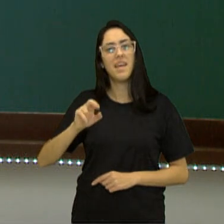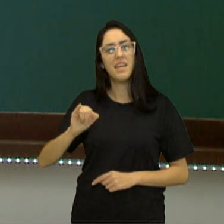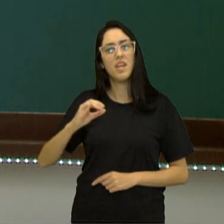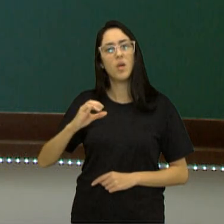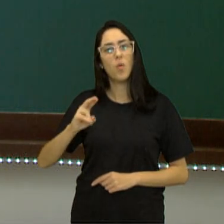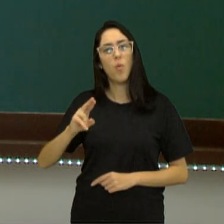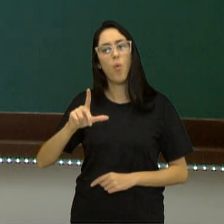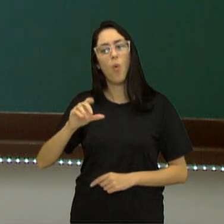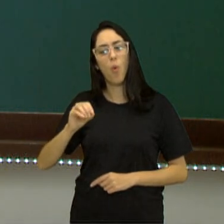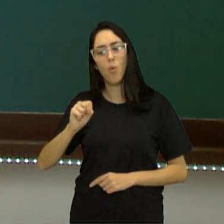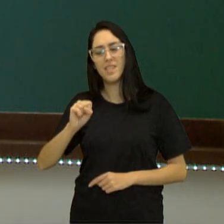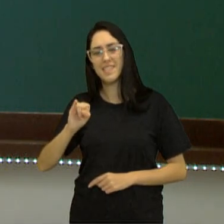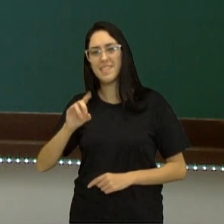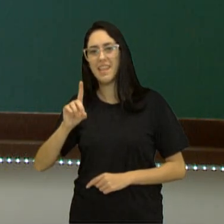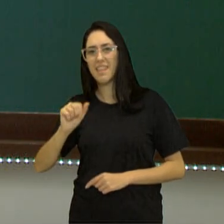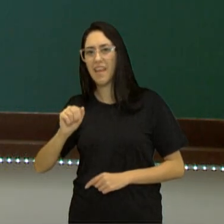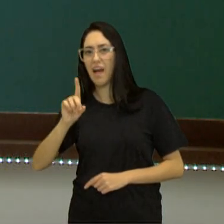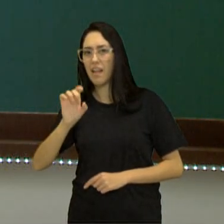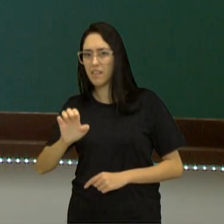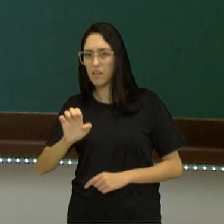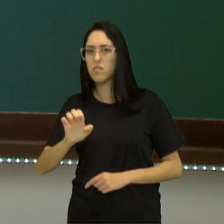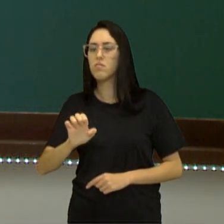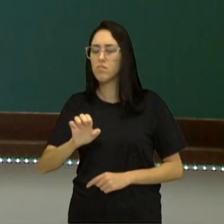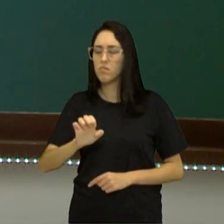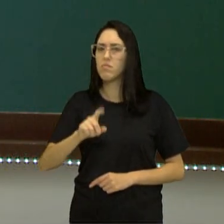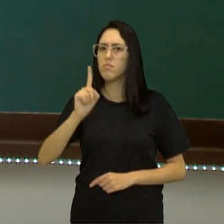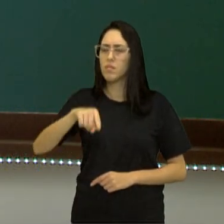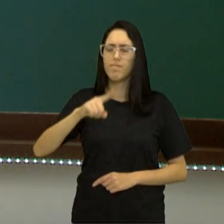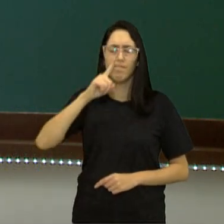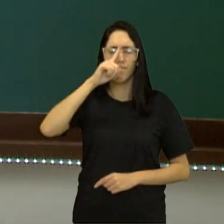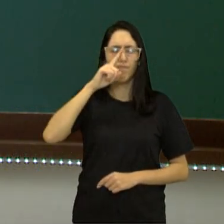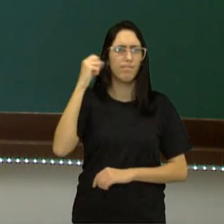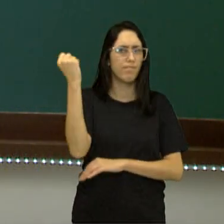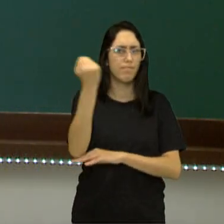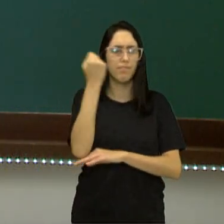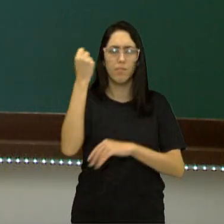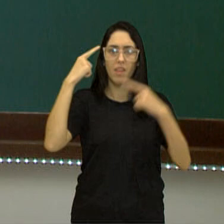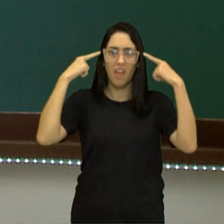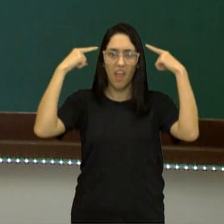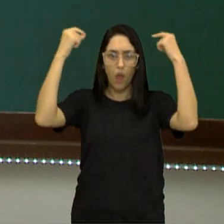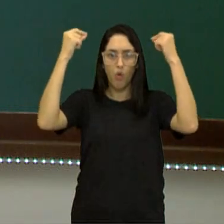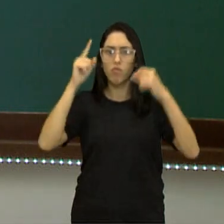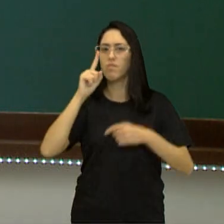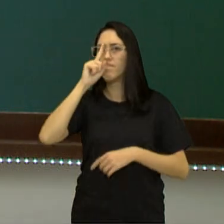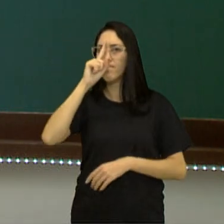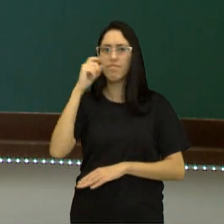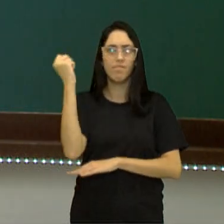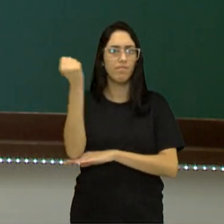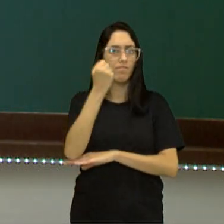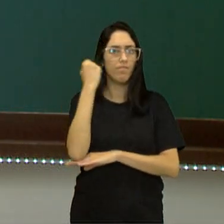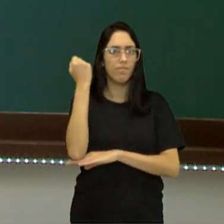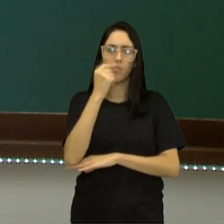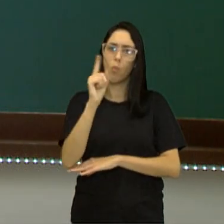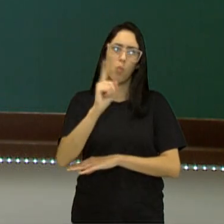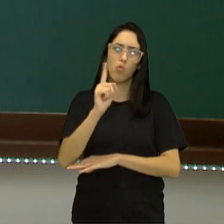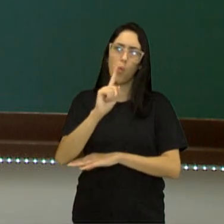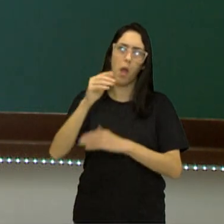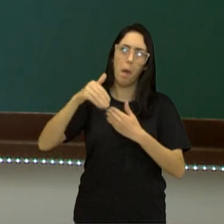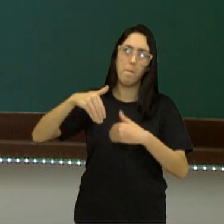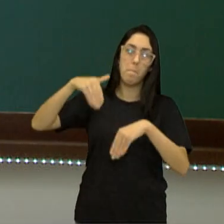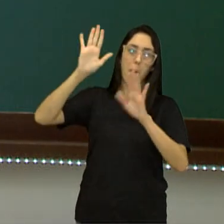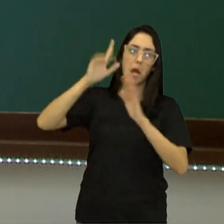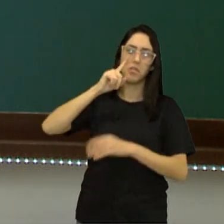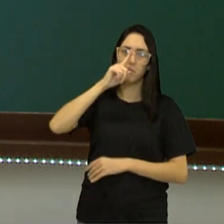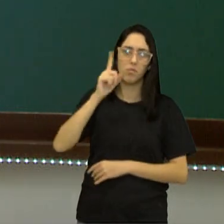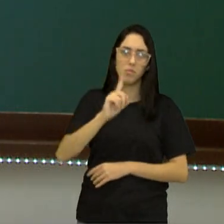periculosidade deste ser. Então, ele é muito perigoso. O elfo é perigosíssimo, não é o maior, mais perigoso,